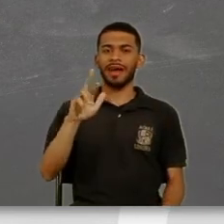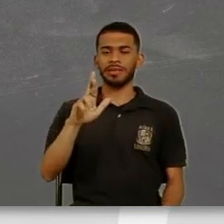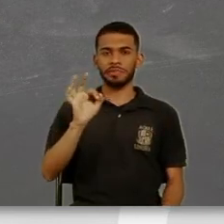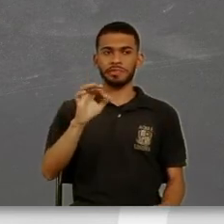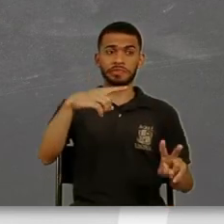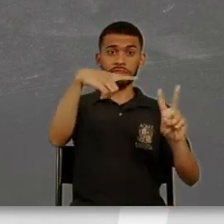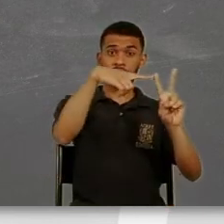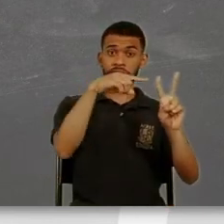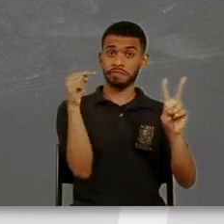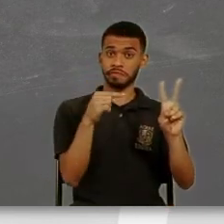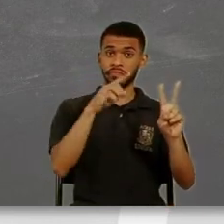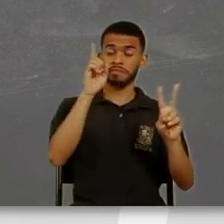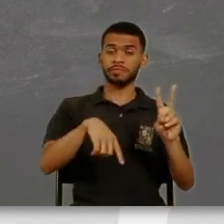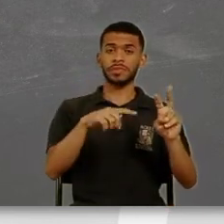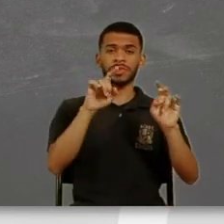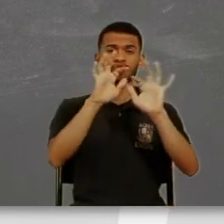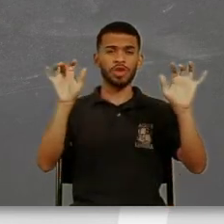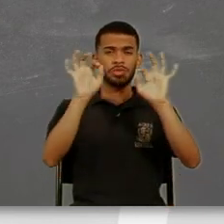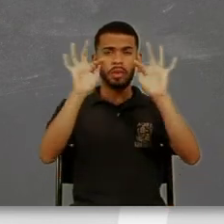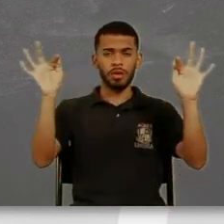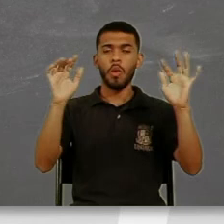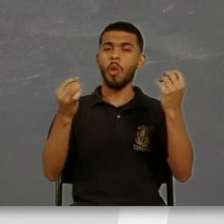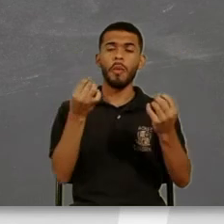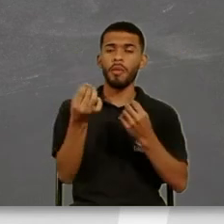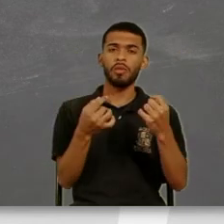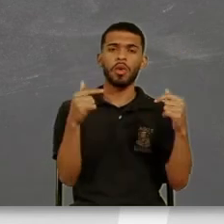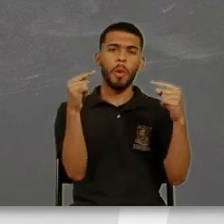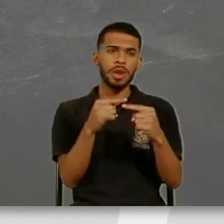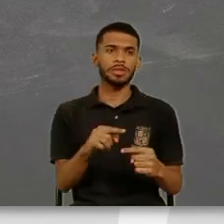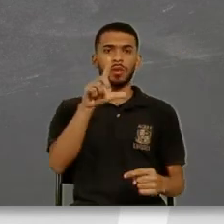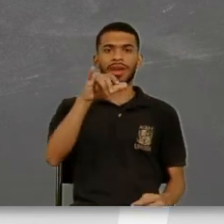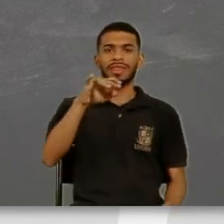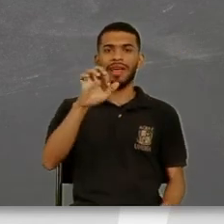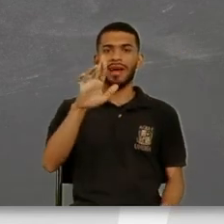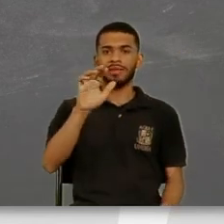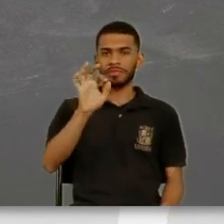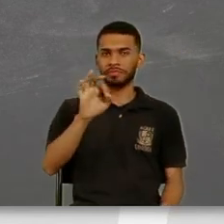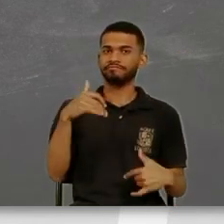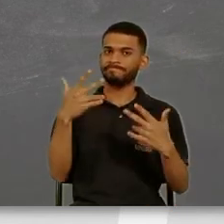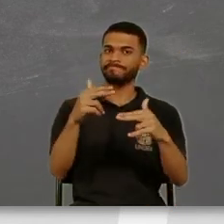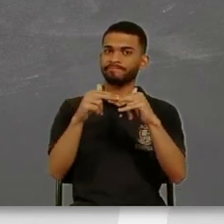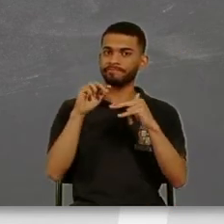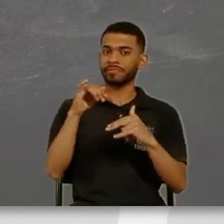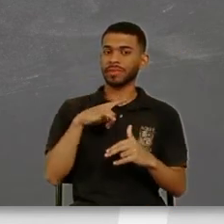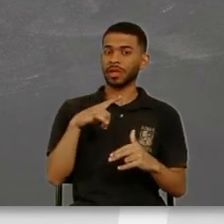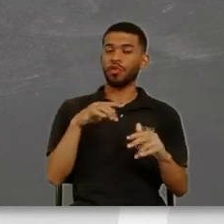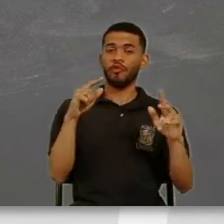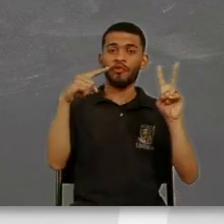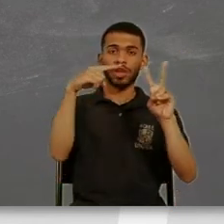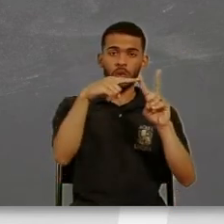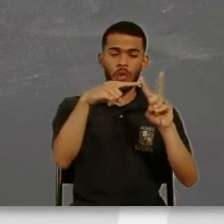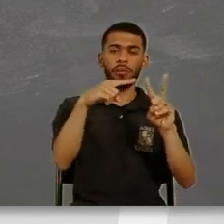ele vai ser escrito como uma combinação linear. Dessa forma, se eu tiver um vetor escrito como